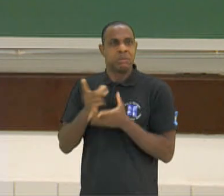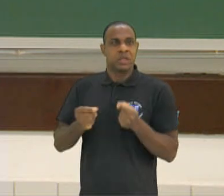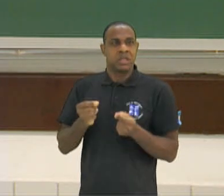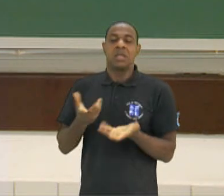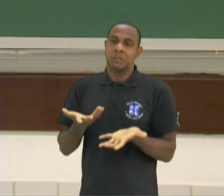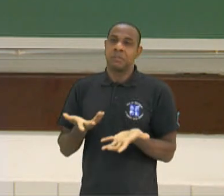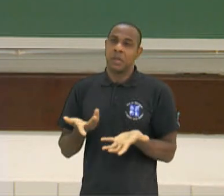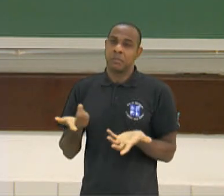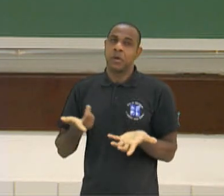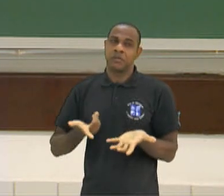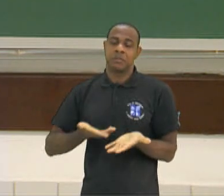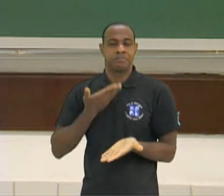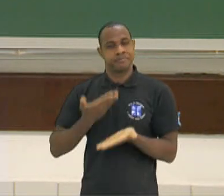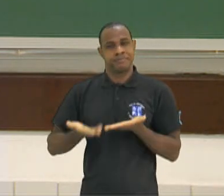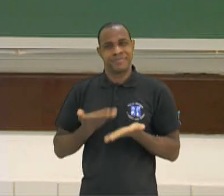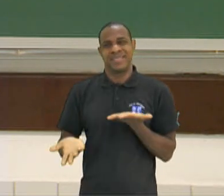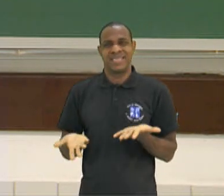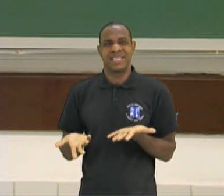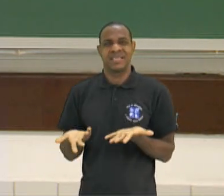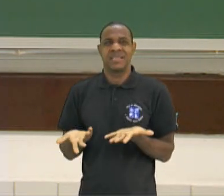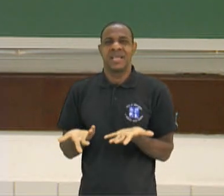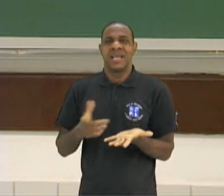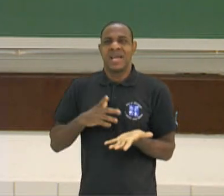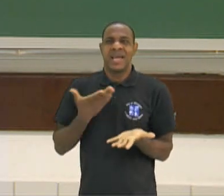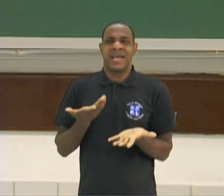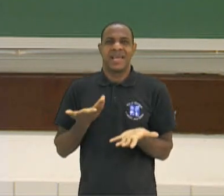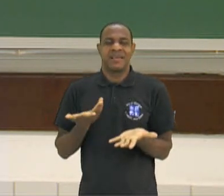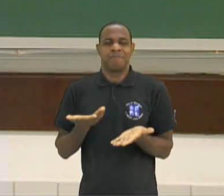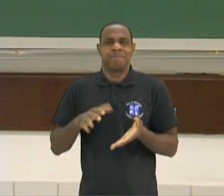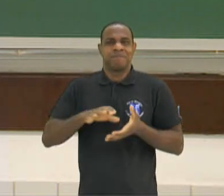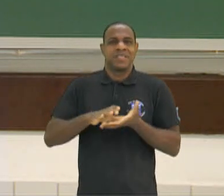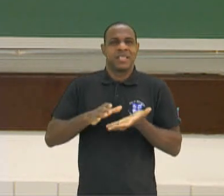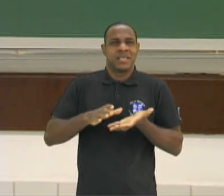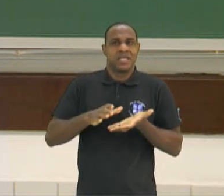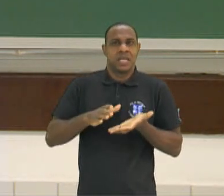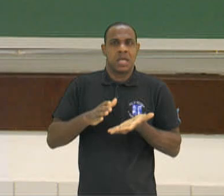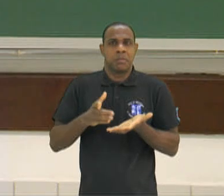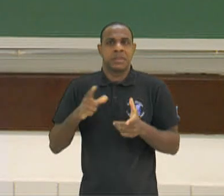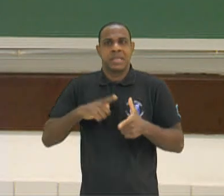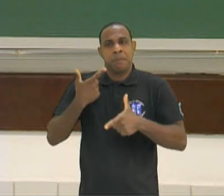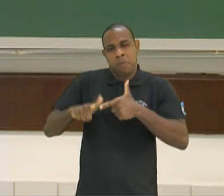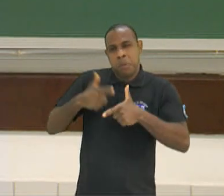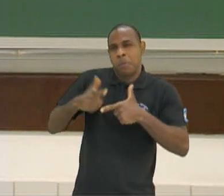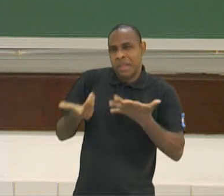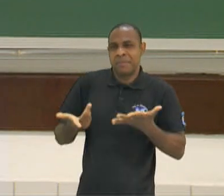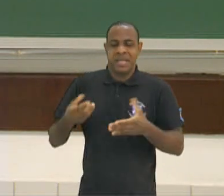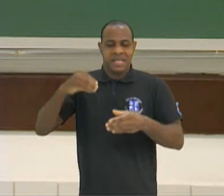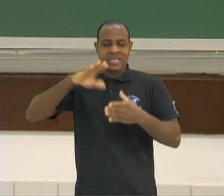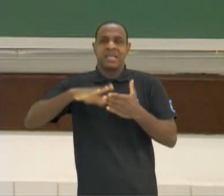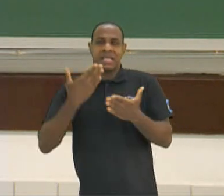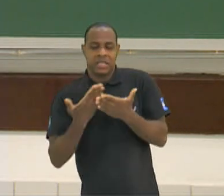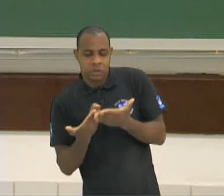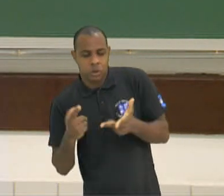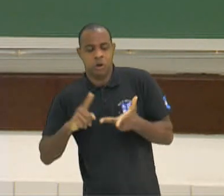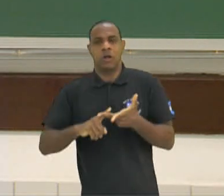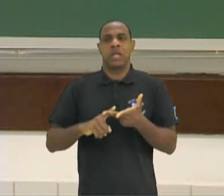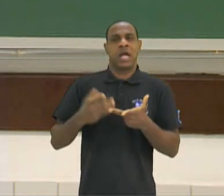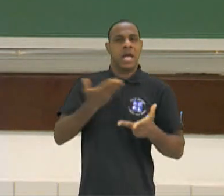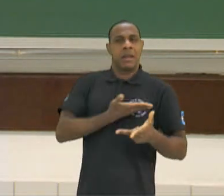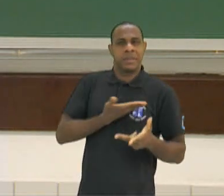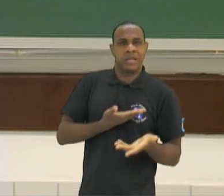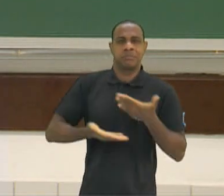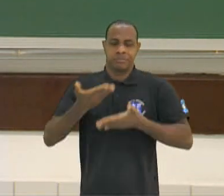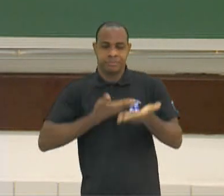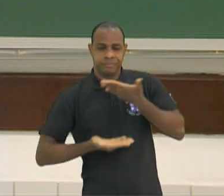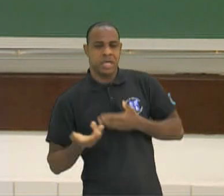a performance nas escolas, as amizades, né? E alguns psiquiatras ainda dizem, estão preocupados com as